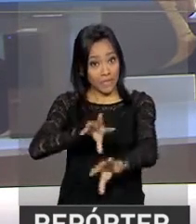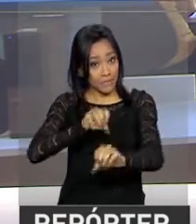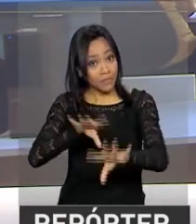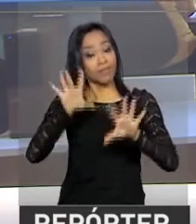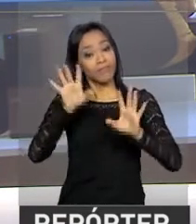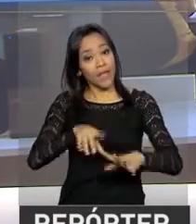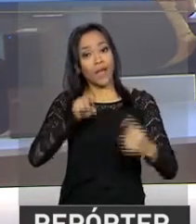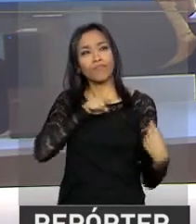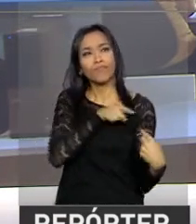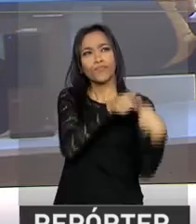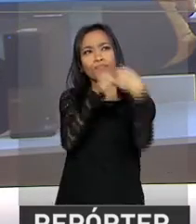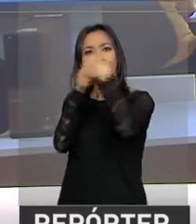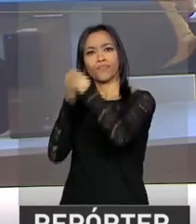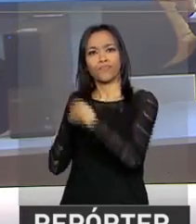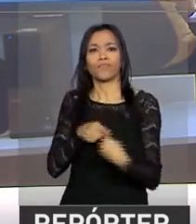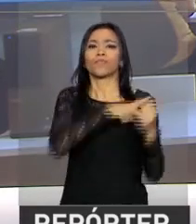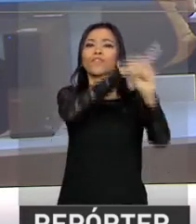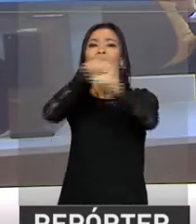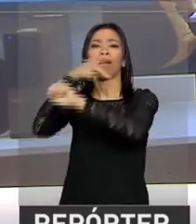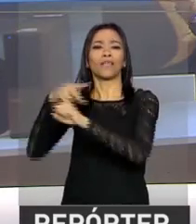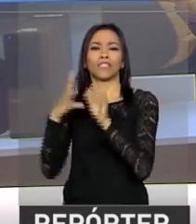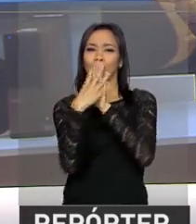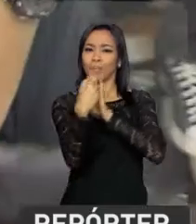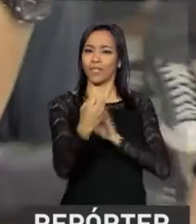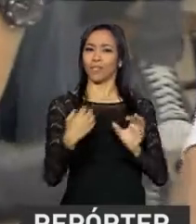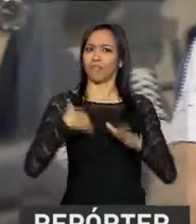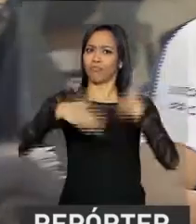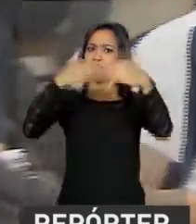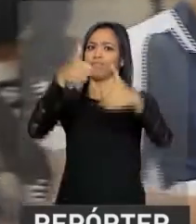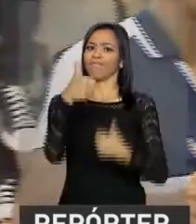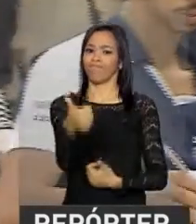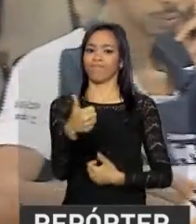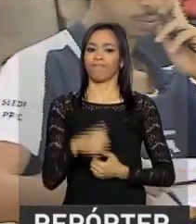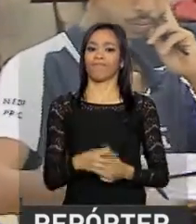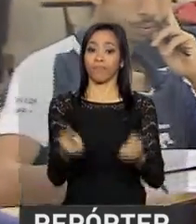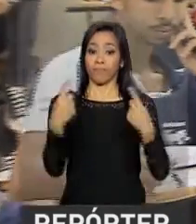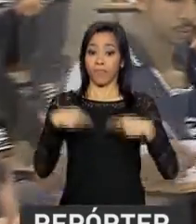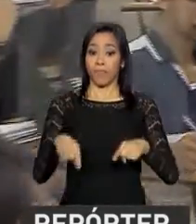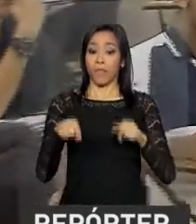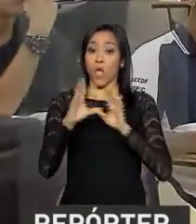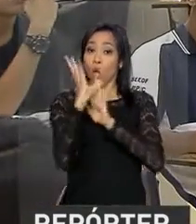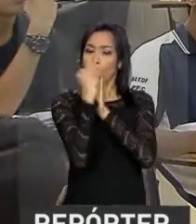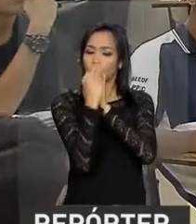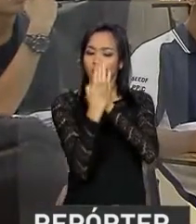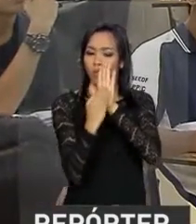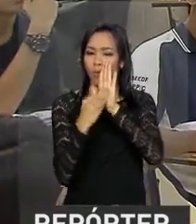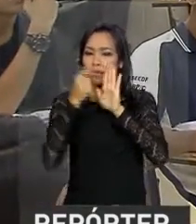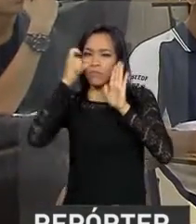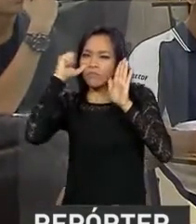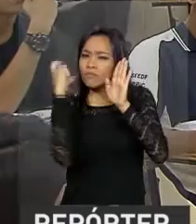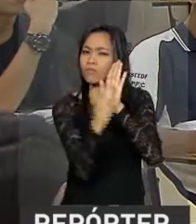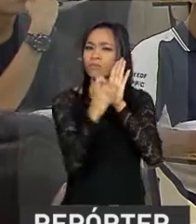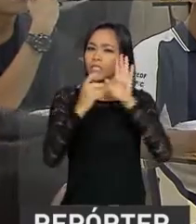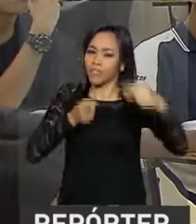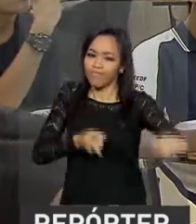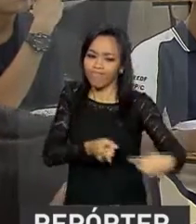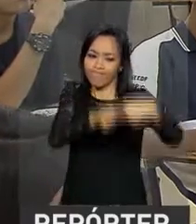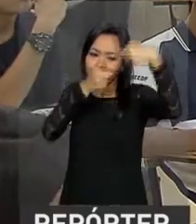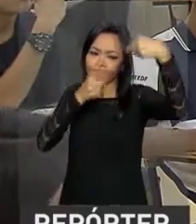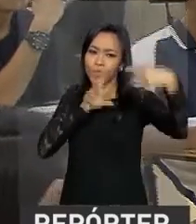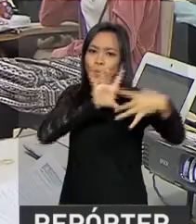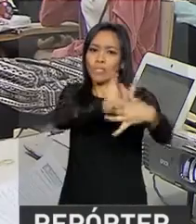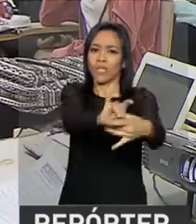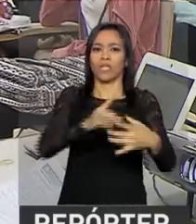com modelos de países mais desenvolvidos conteúdos mais atrativos que tenham a ver com o dia a dia